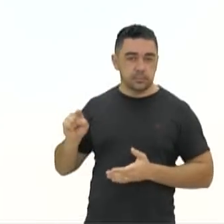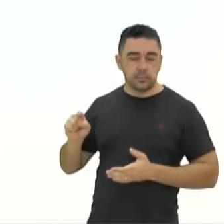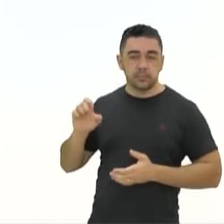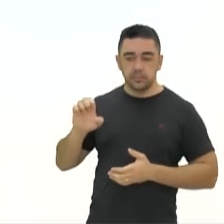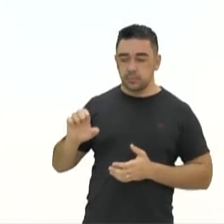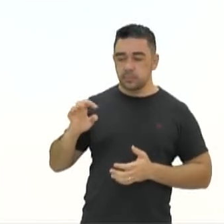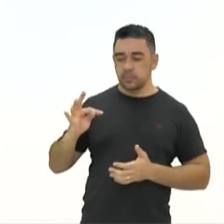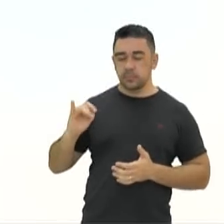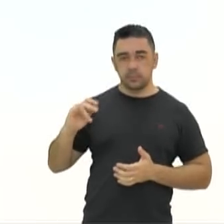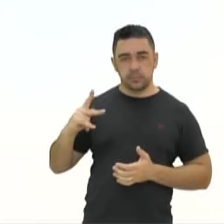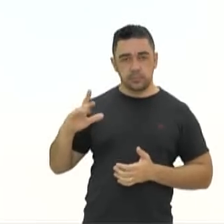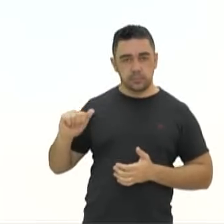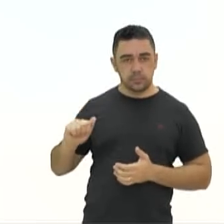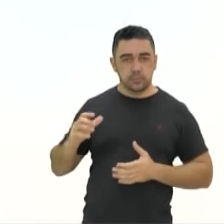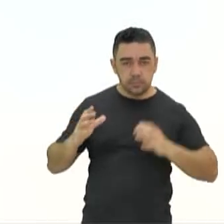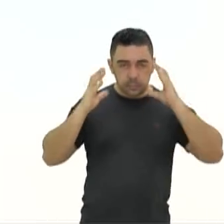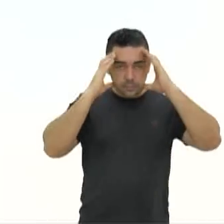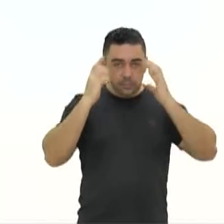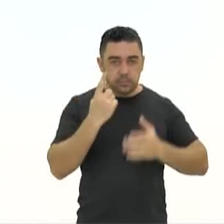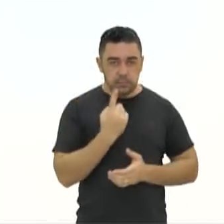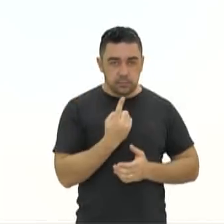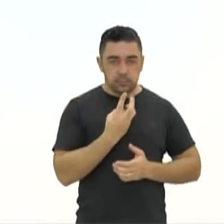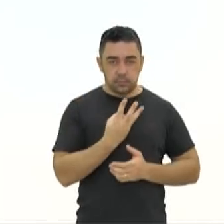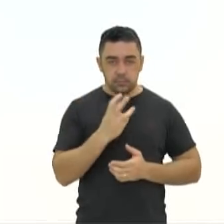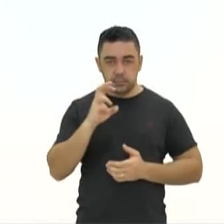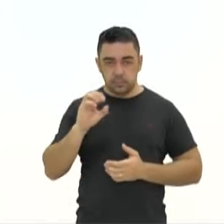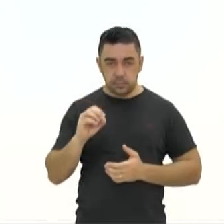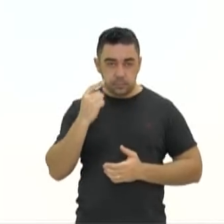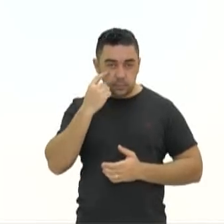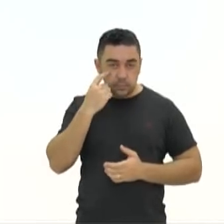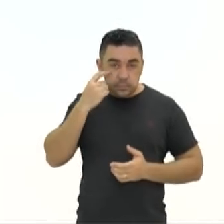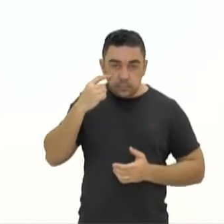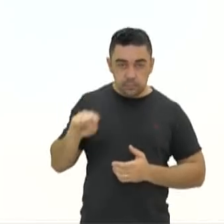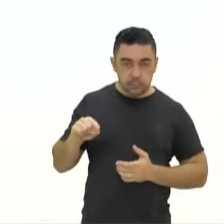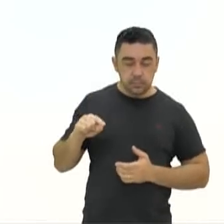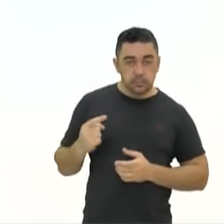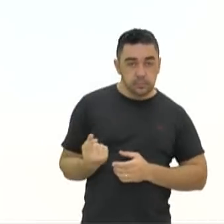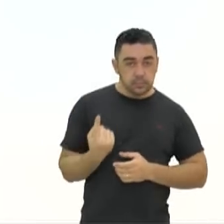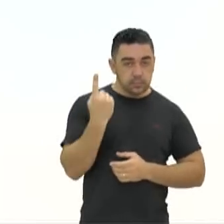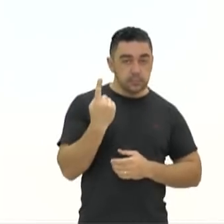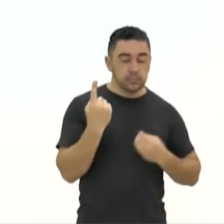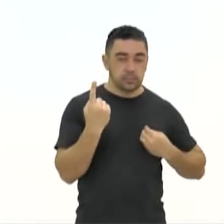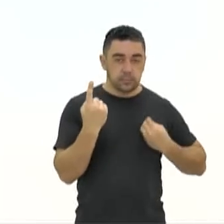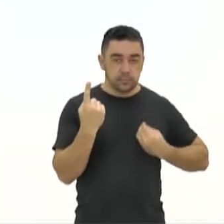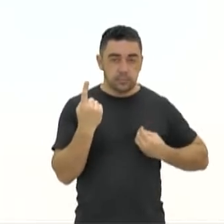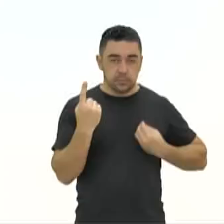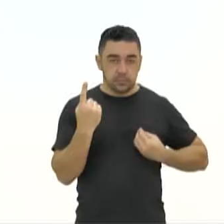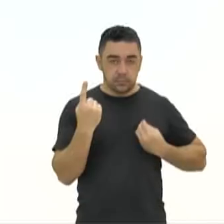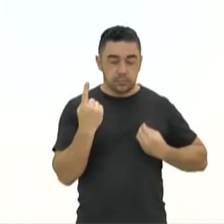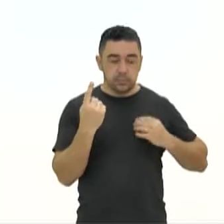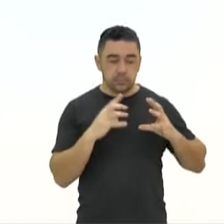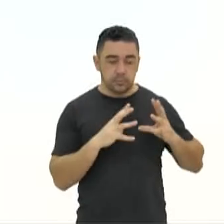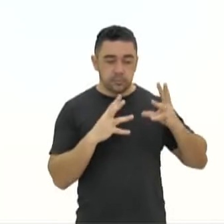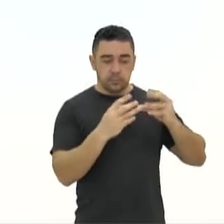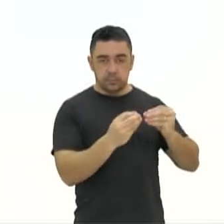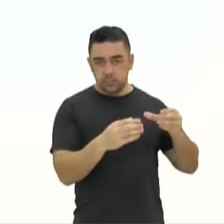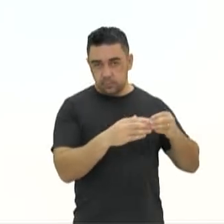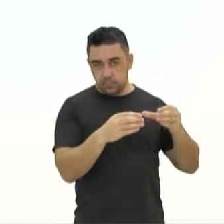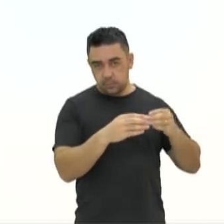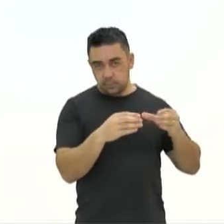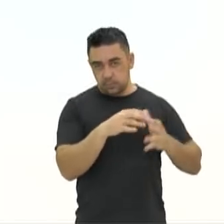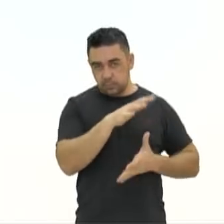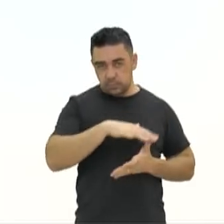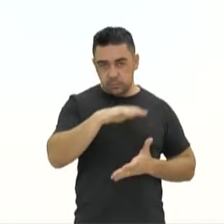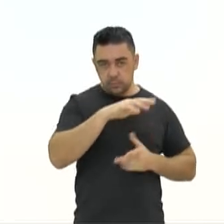Volume craniano, 1350. Veja só que a nossa espécie, que é a única que sobreviveu, dentro de todas as